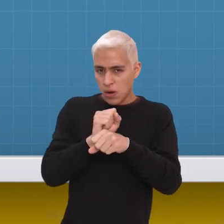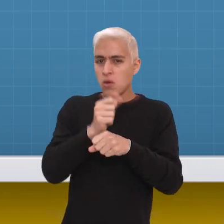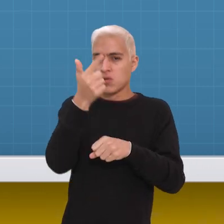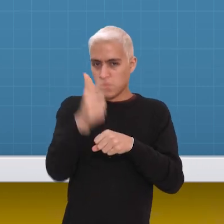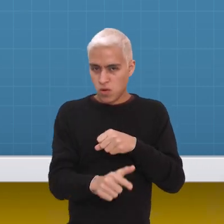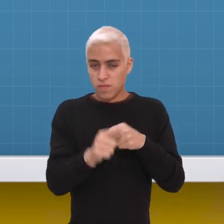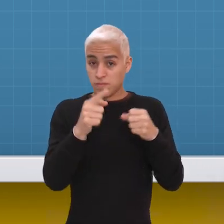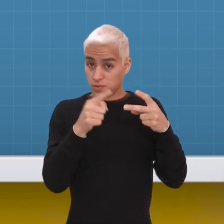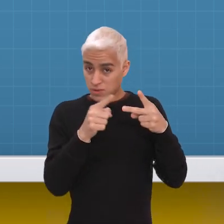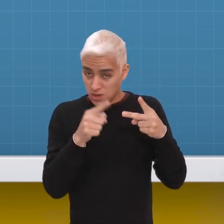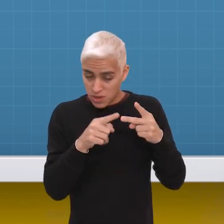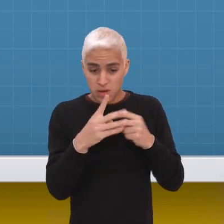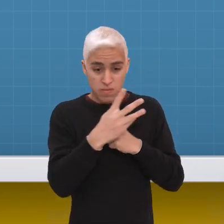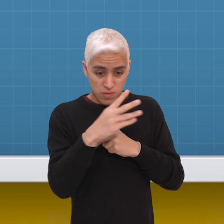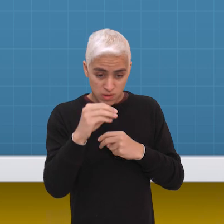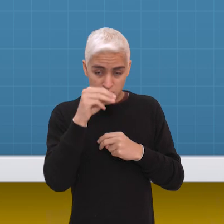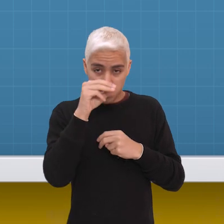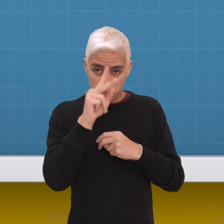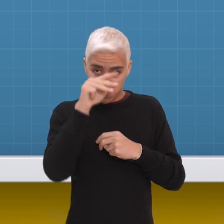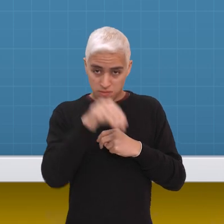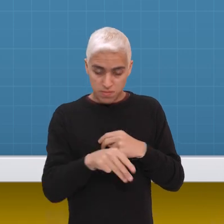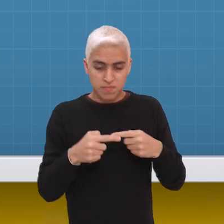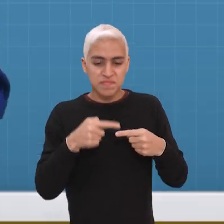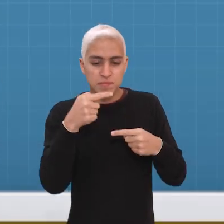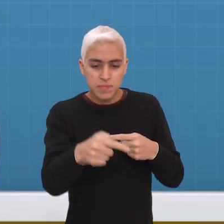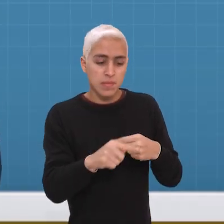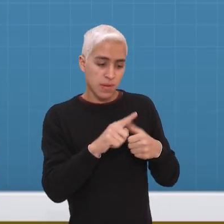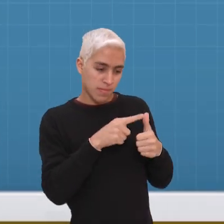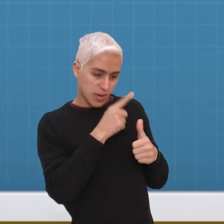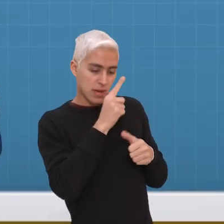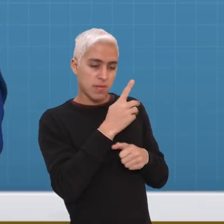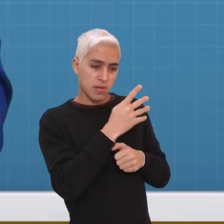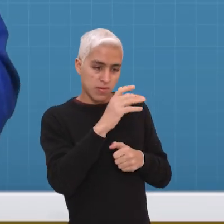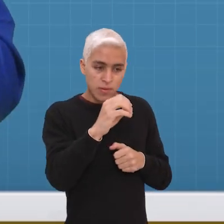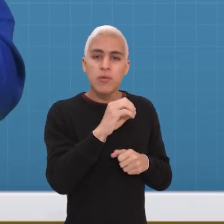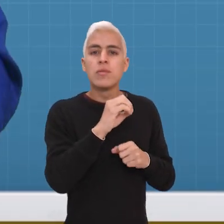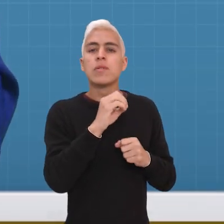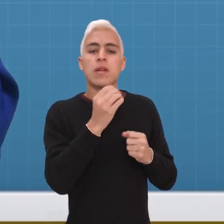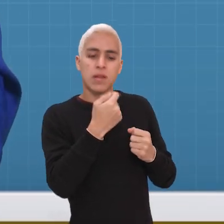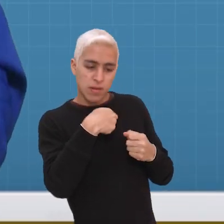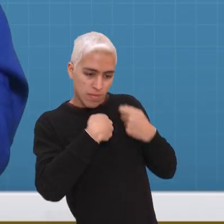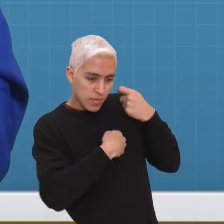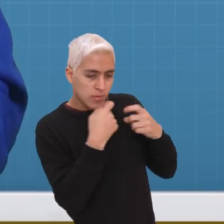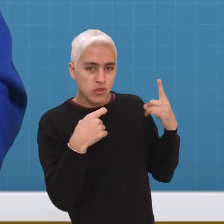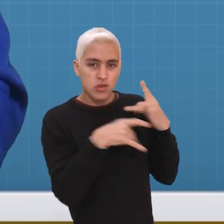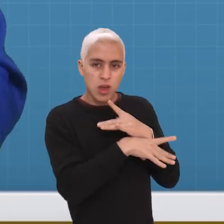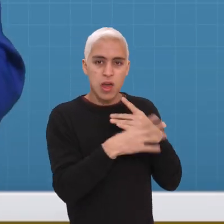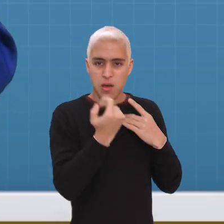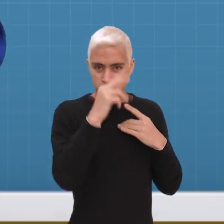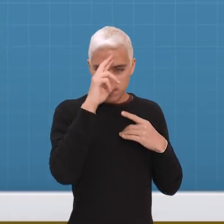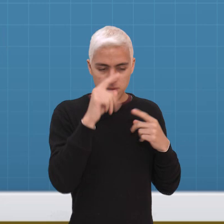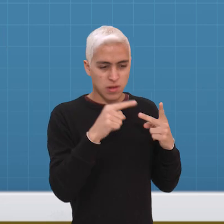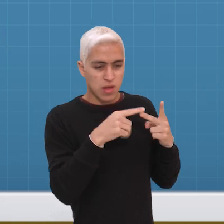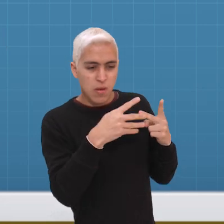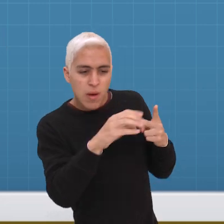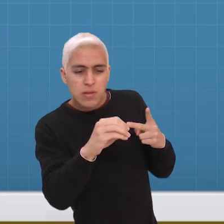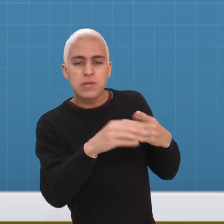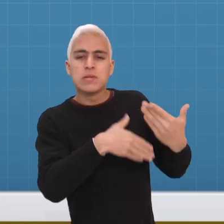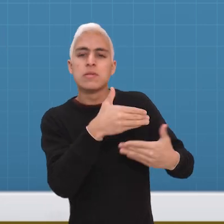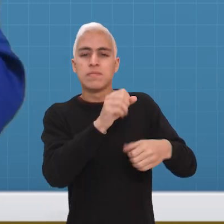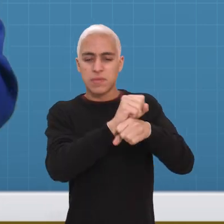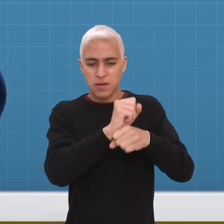parou, fez a segunda parada 400 quilômetros depois. Então, a primeira parada com 400, almoçou. A segunda parada,